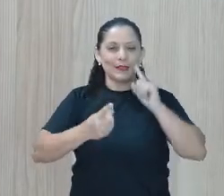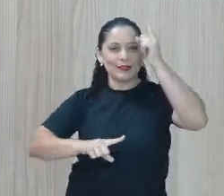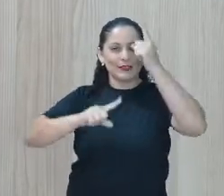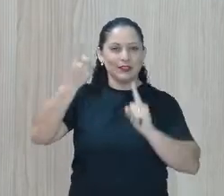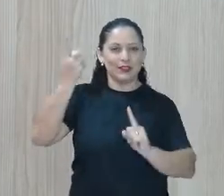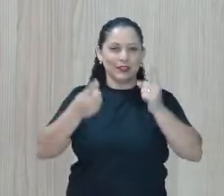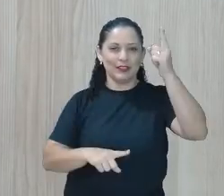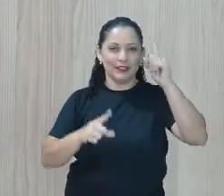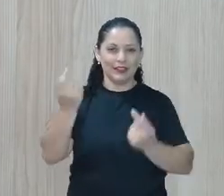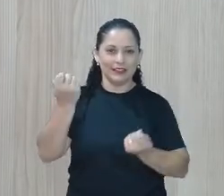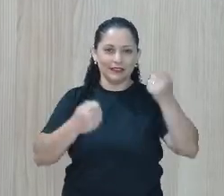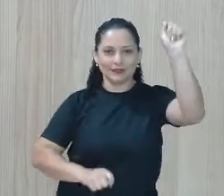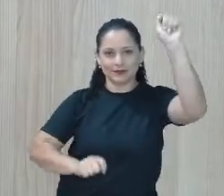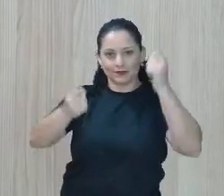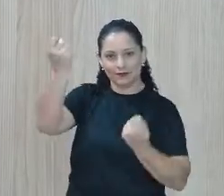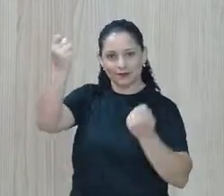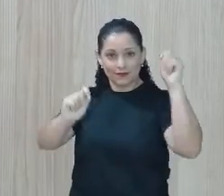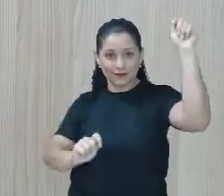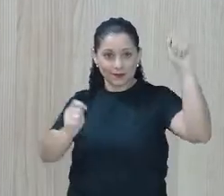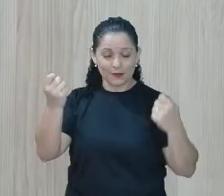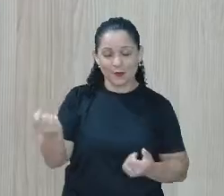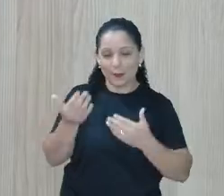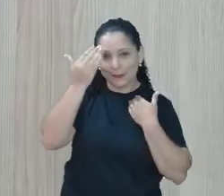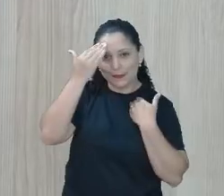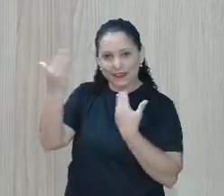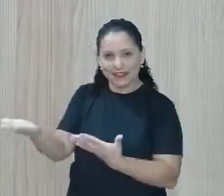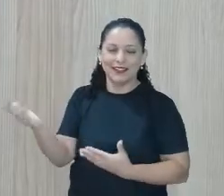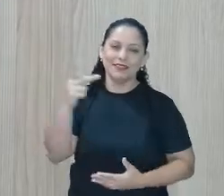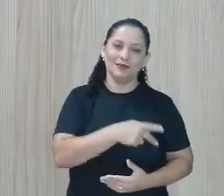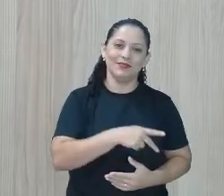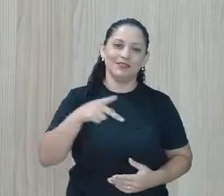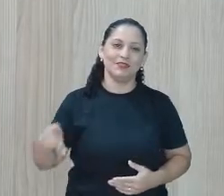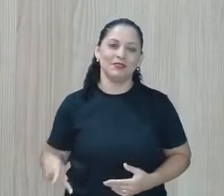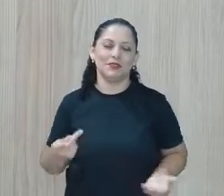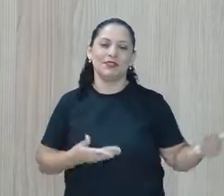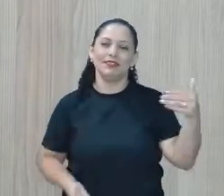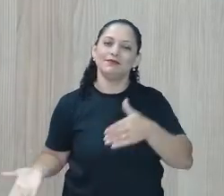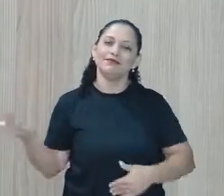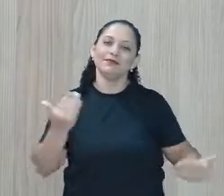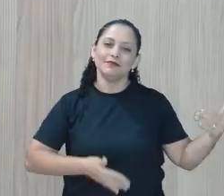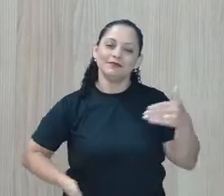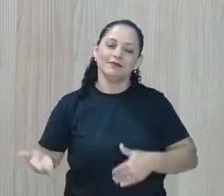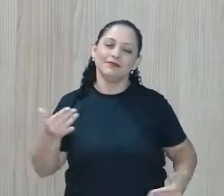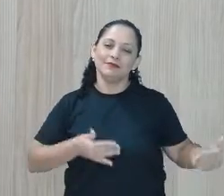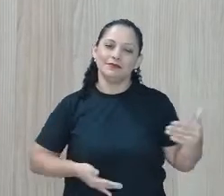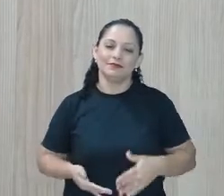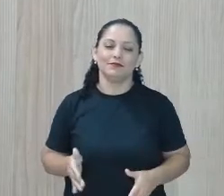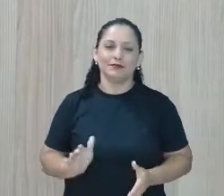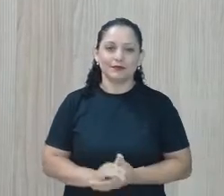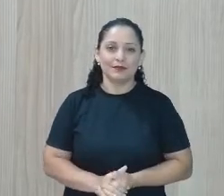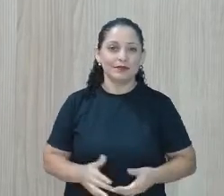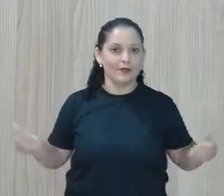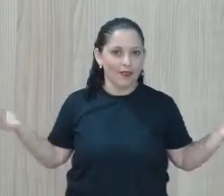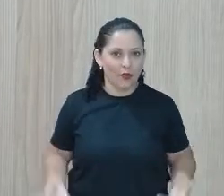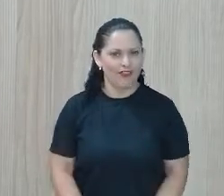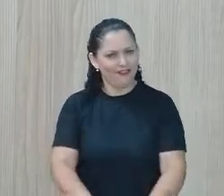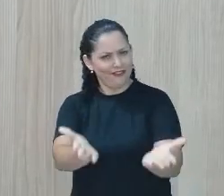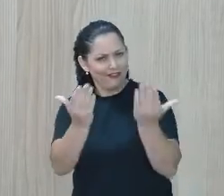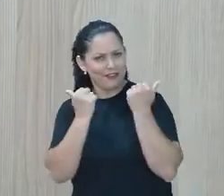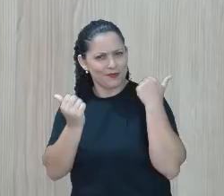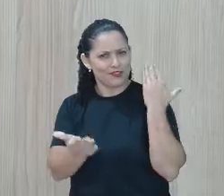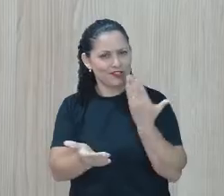uma honra estar aqui. Obrigada pela acolhida, Pedro. Gente, vamos chegando para a aula de matemática,